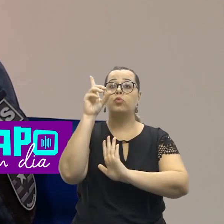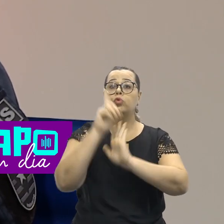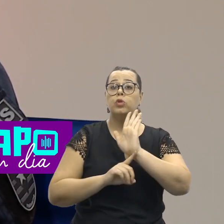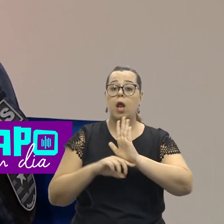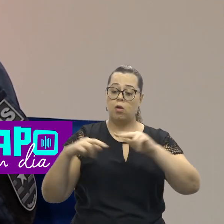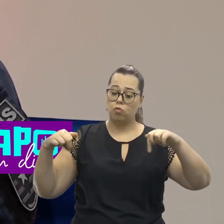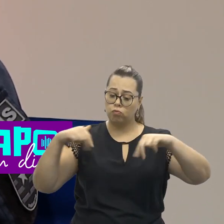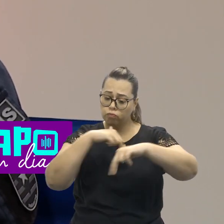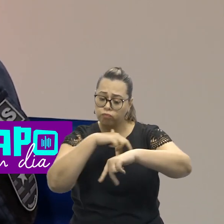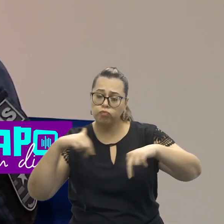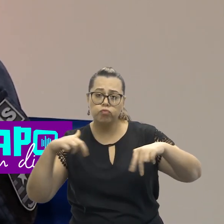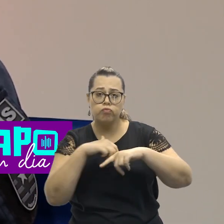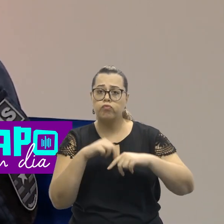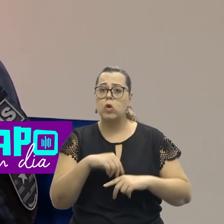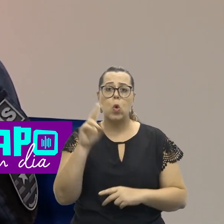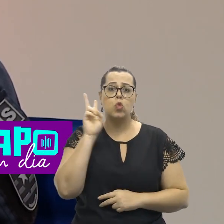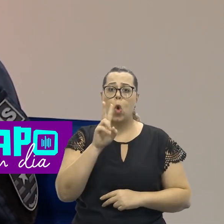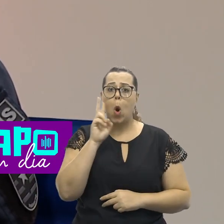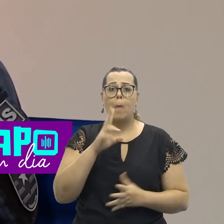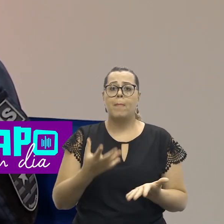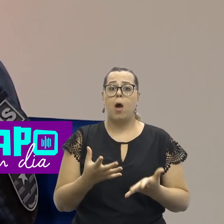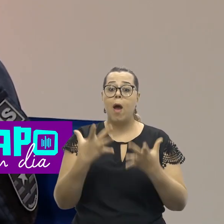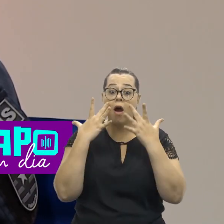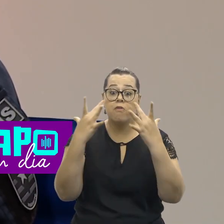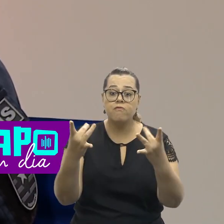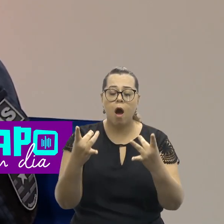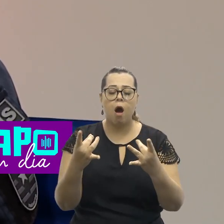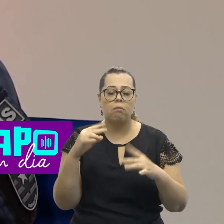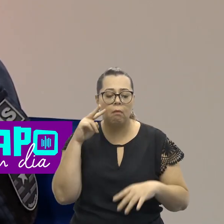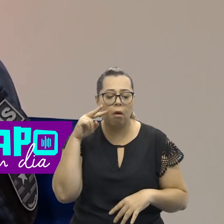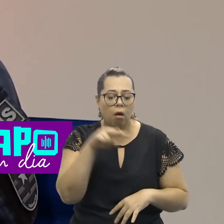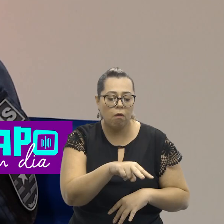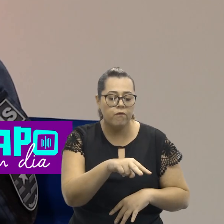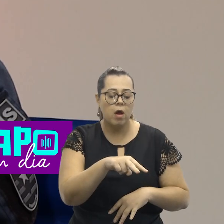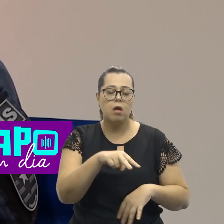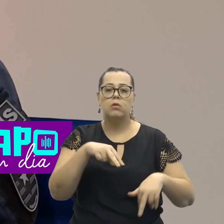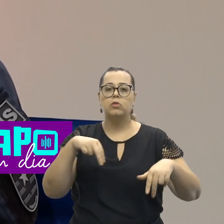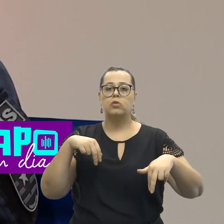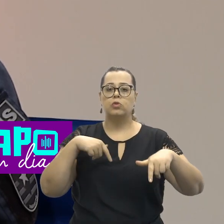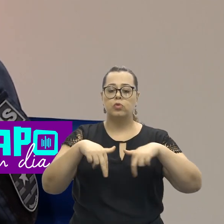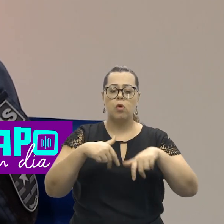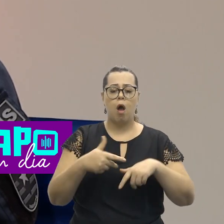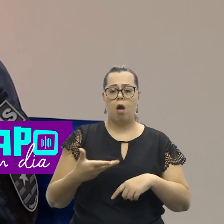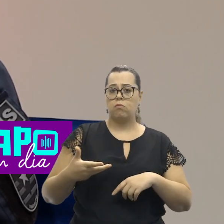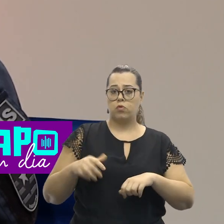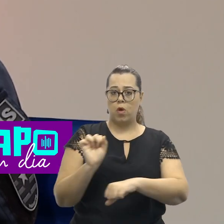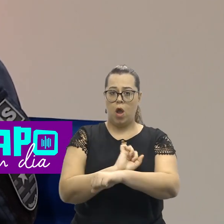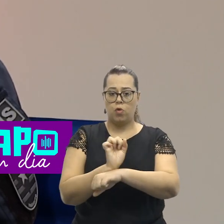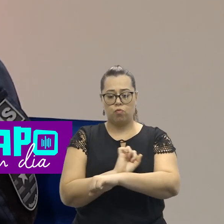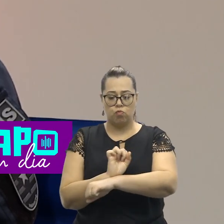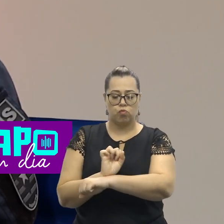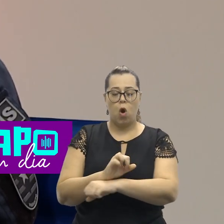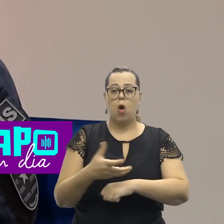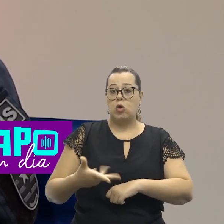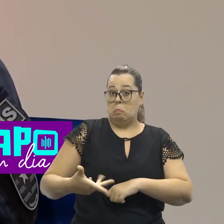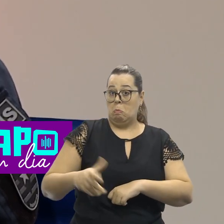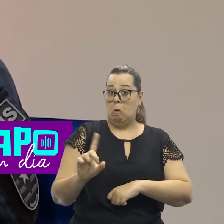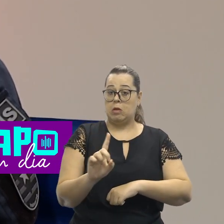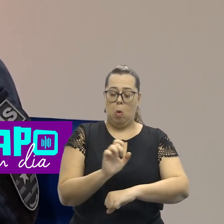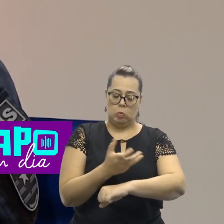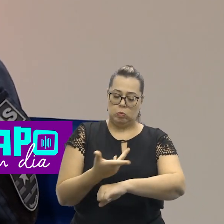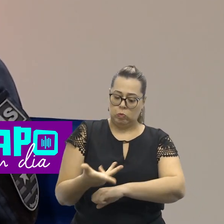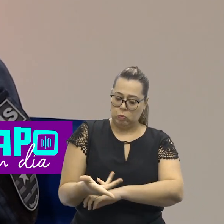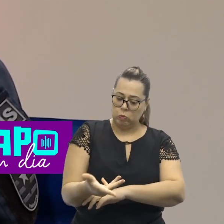pedestre de ir e vir, e é facilmente observada. Basta que você transite numa velocidade segura, você vai conseguir deter o